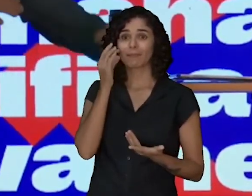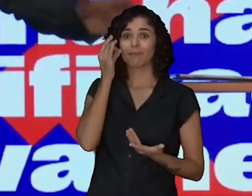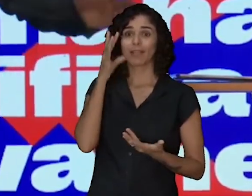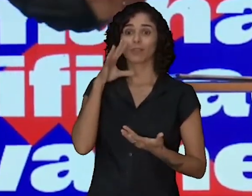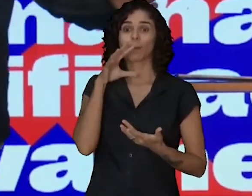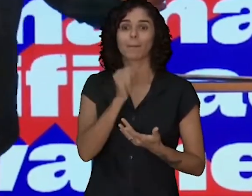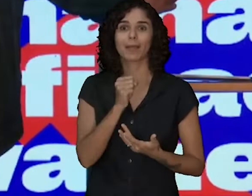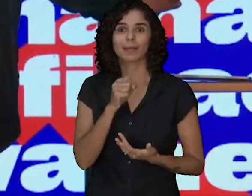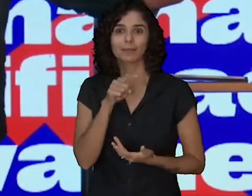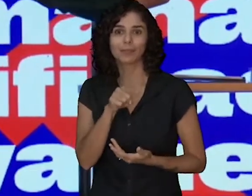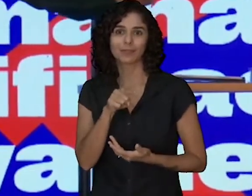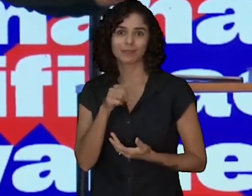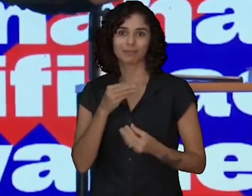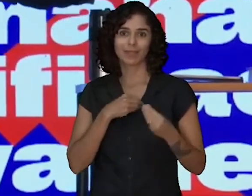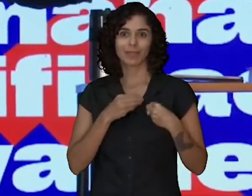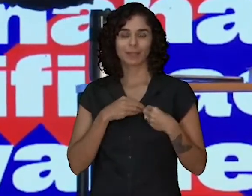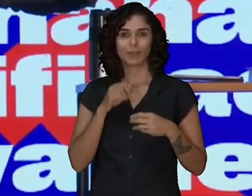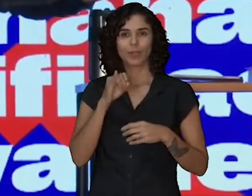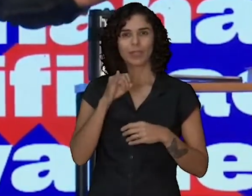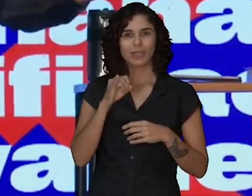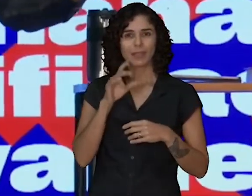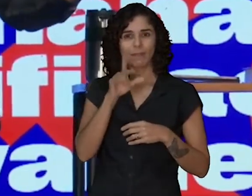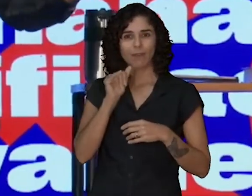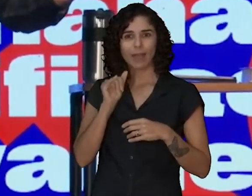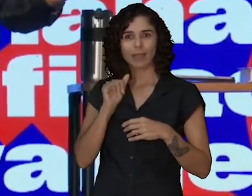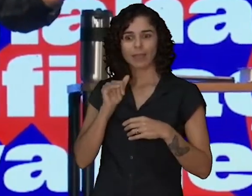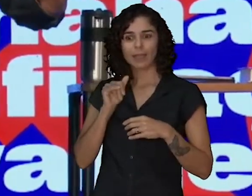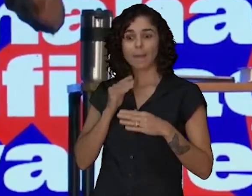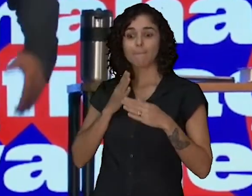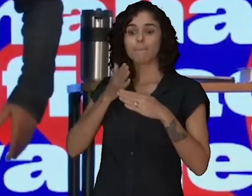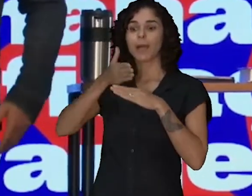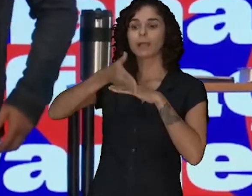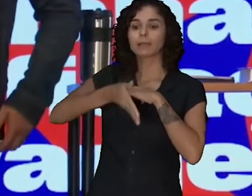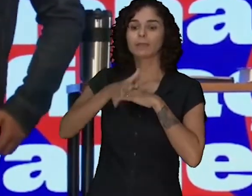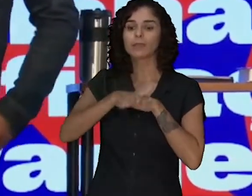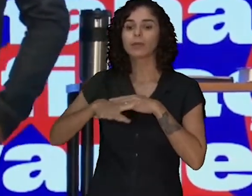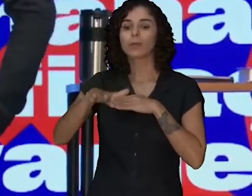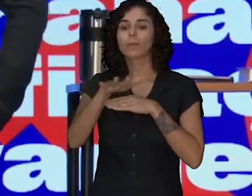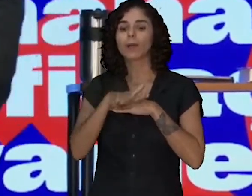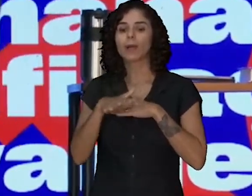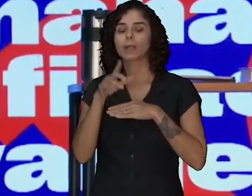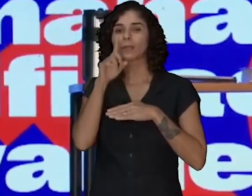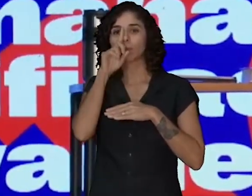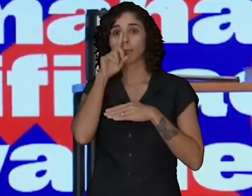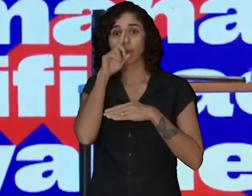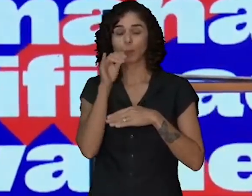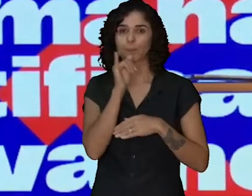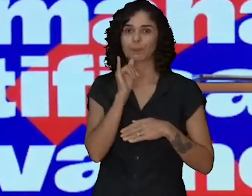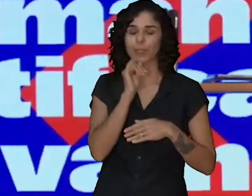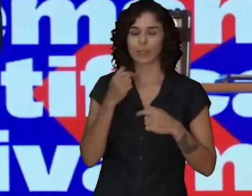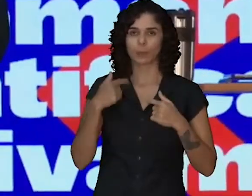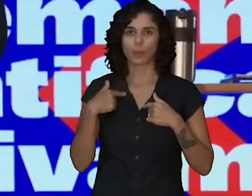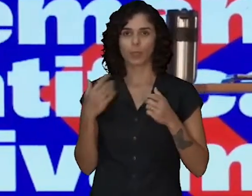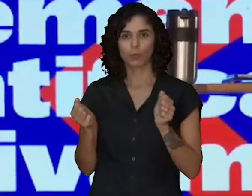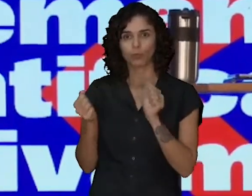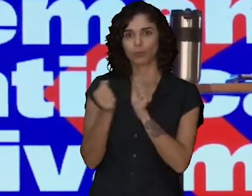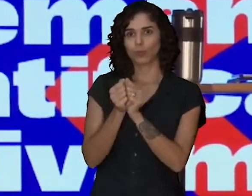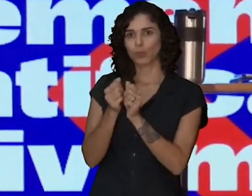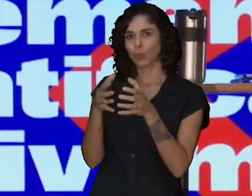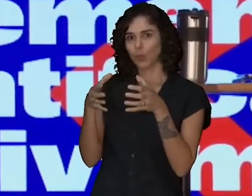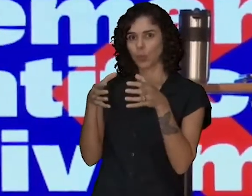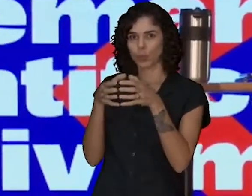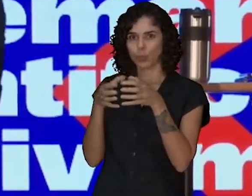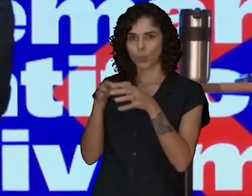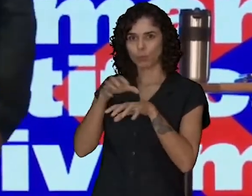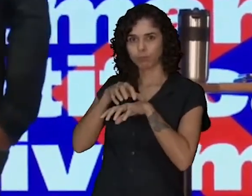Se você vai passar numa área de perigo, é melhor passar rápido. Uma vez eu estava com um grupo,